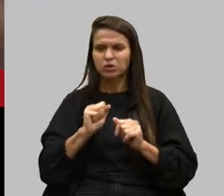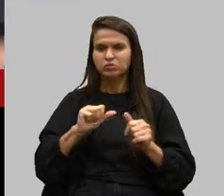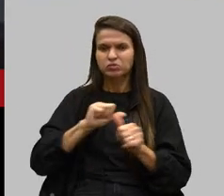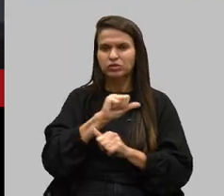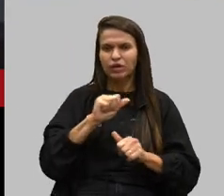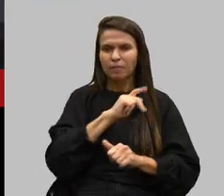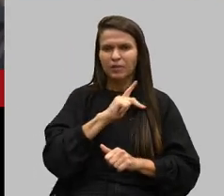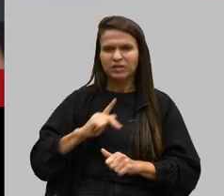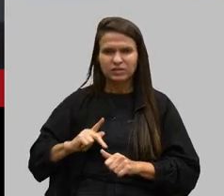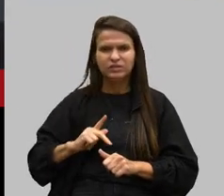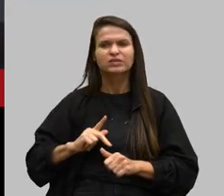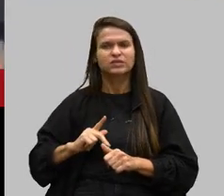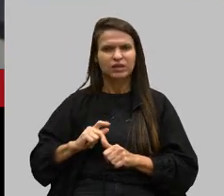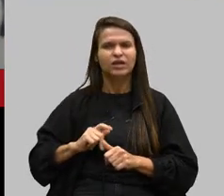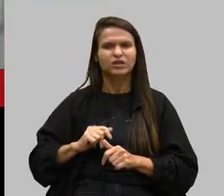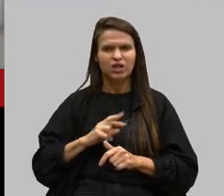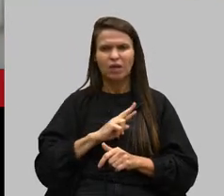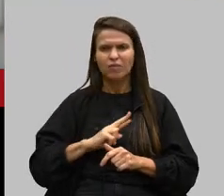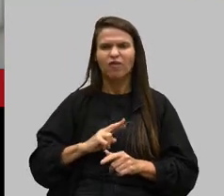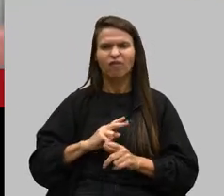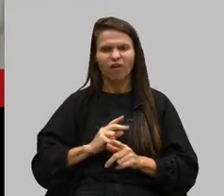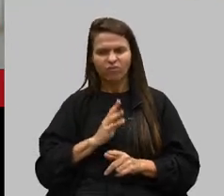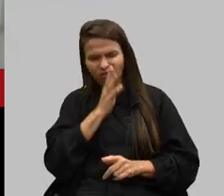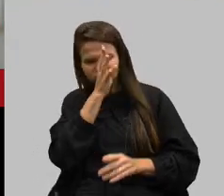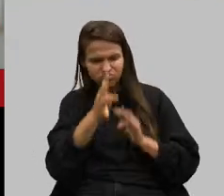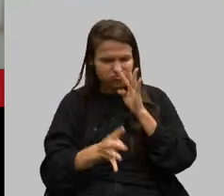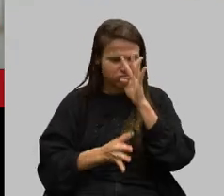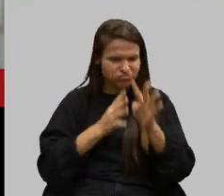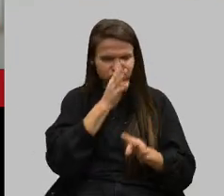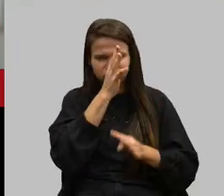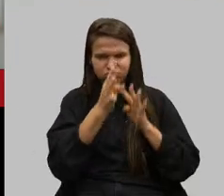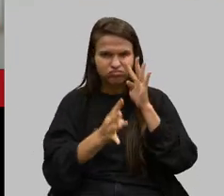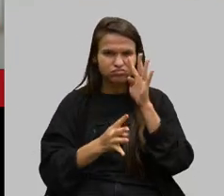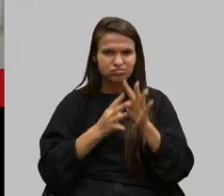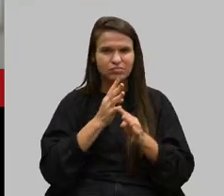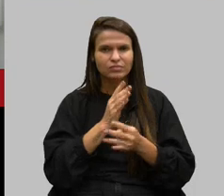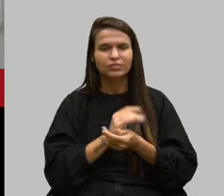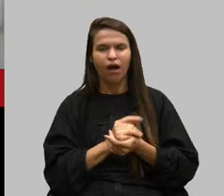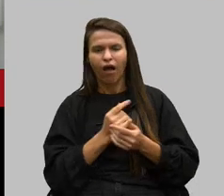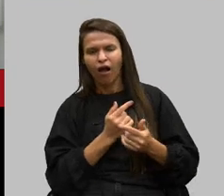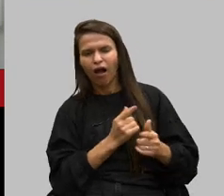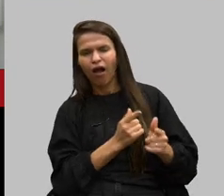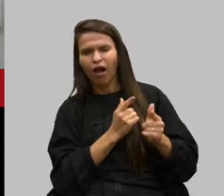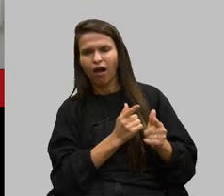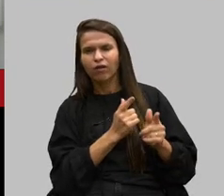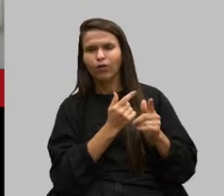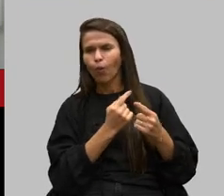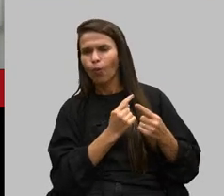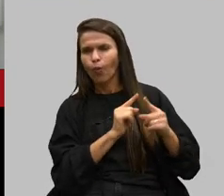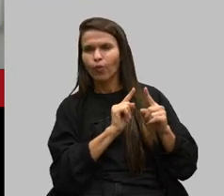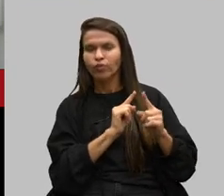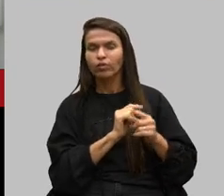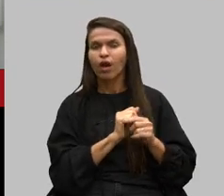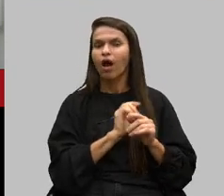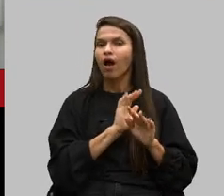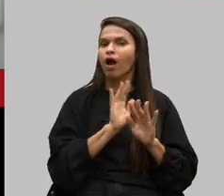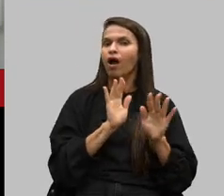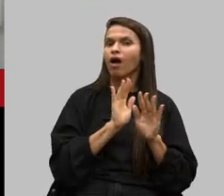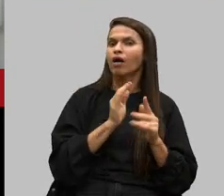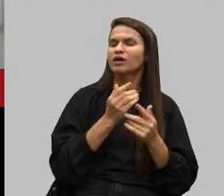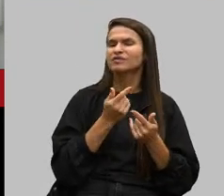então Vamos acabar vamos falar mal vamos falar mal ah não tá no portal ah